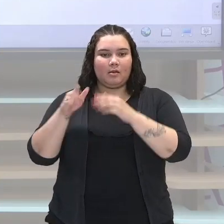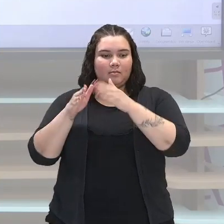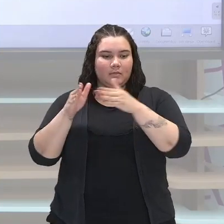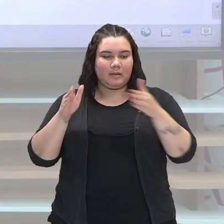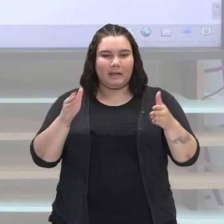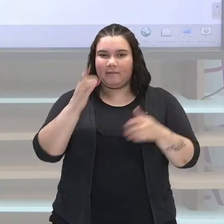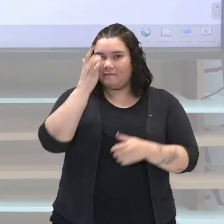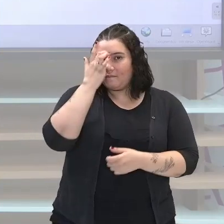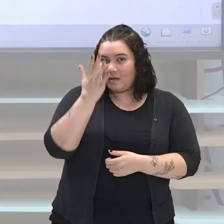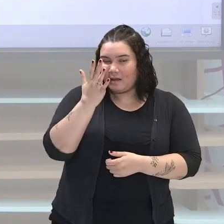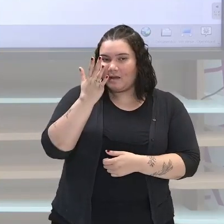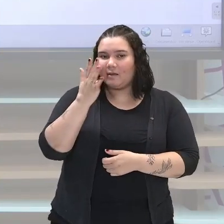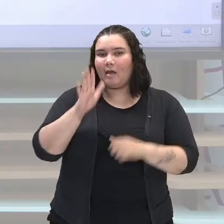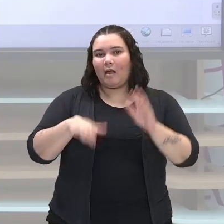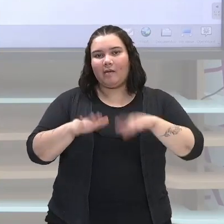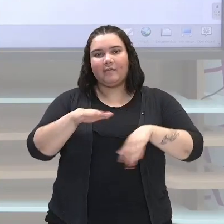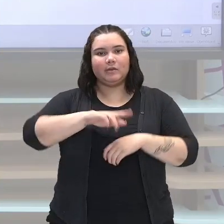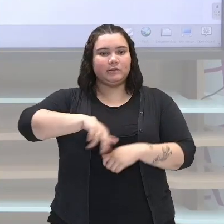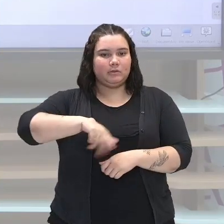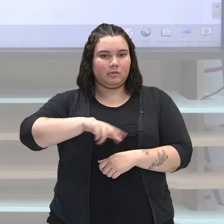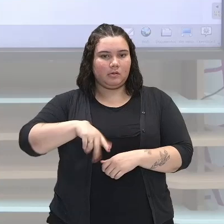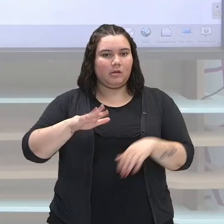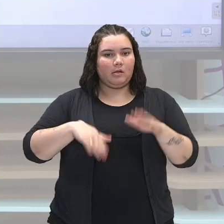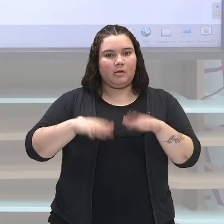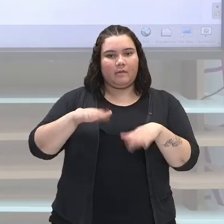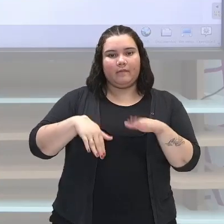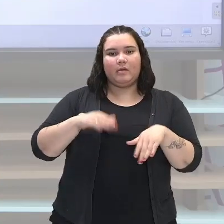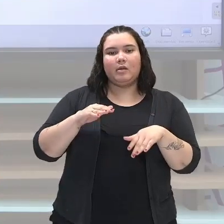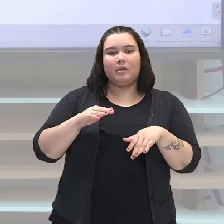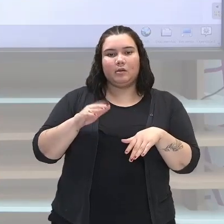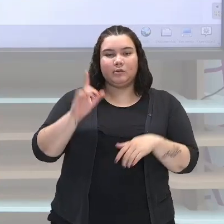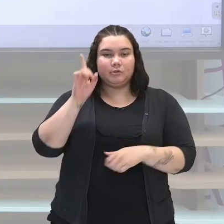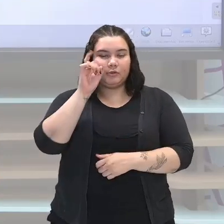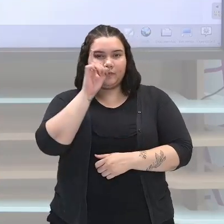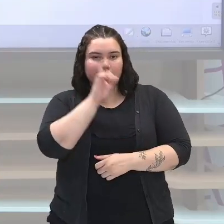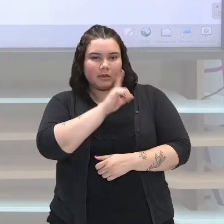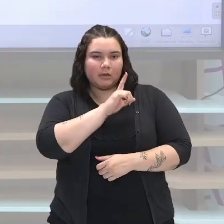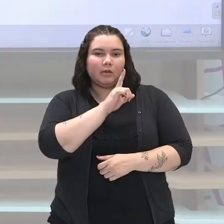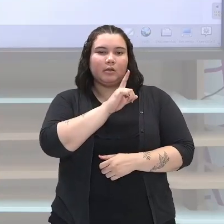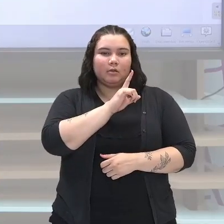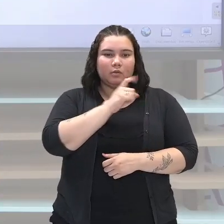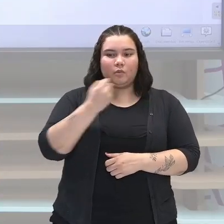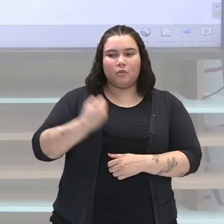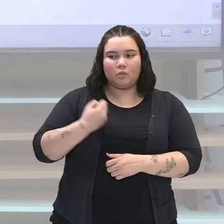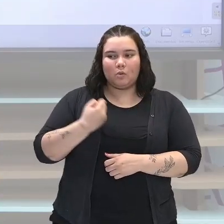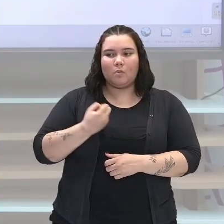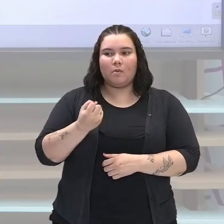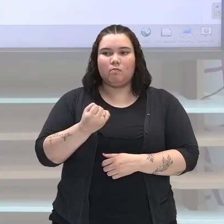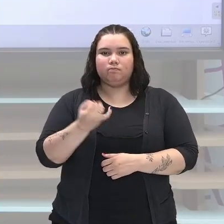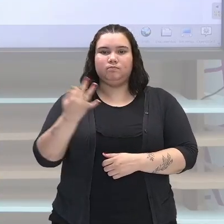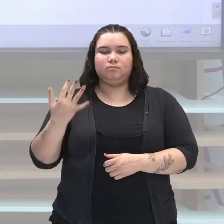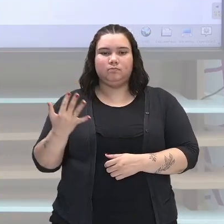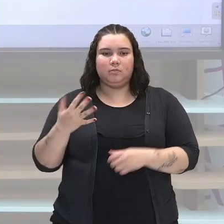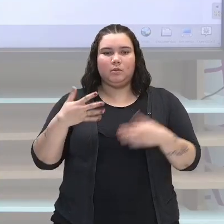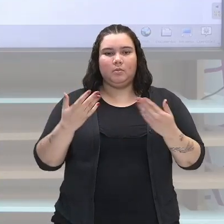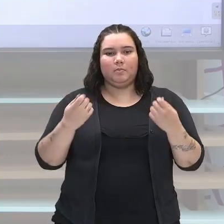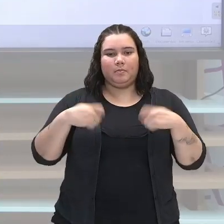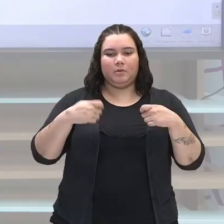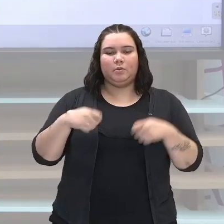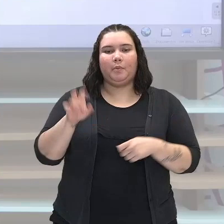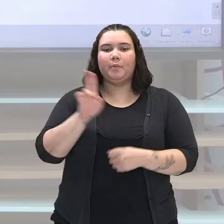simples assim. Às vezes a gente vai ter uma sequência um pouco mais elaborada, com números bem maiores, né? Então a gente vai precisar lançar